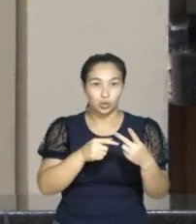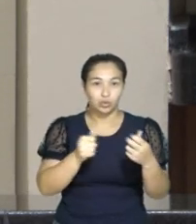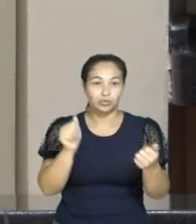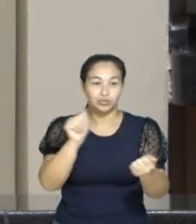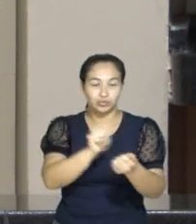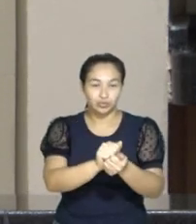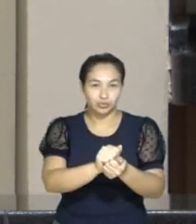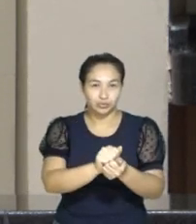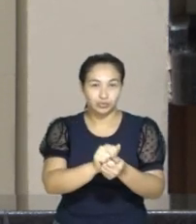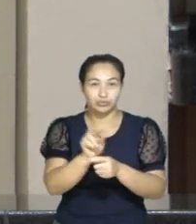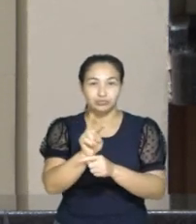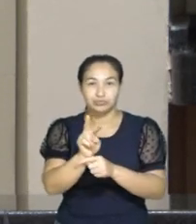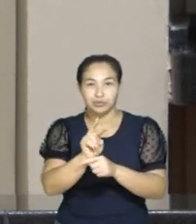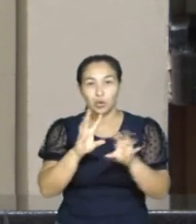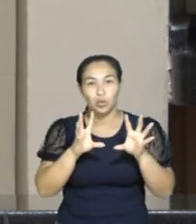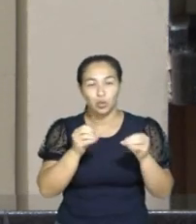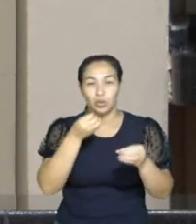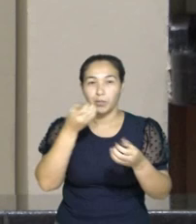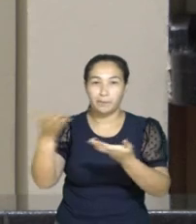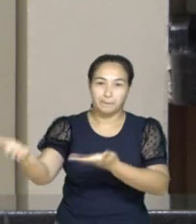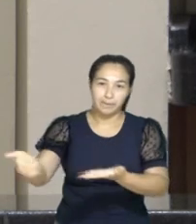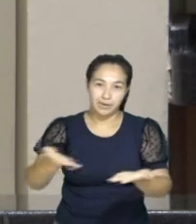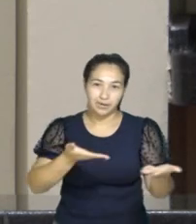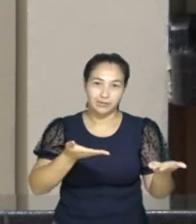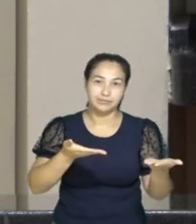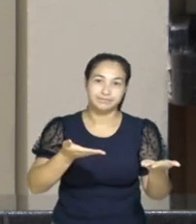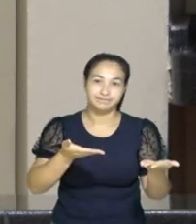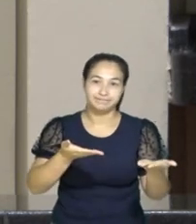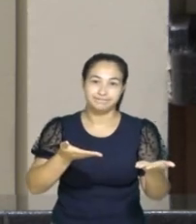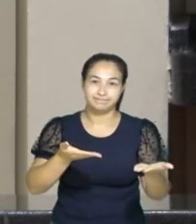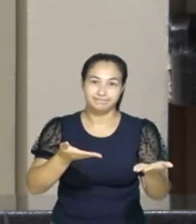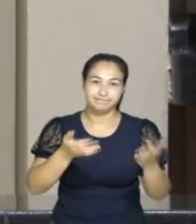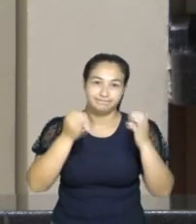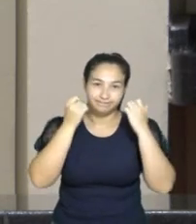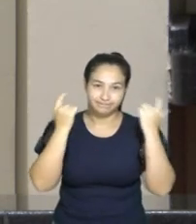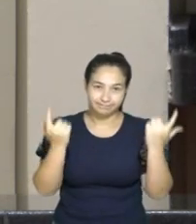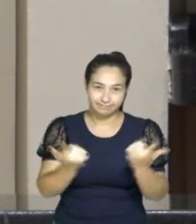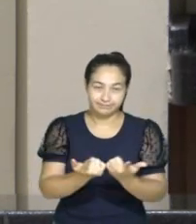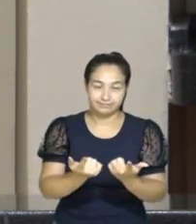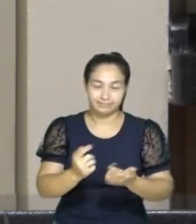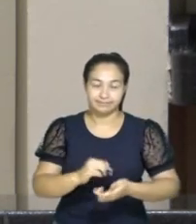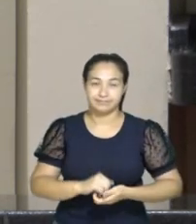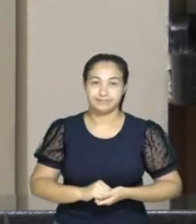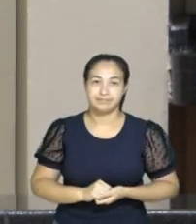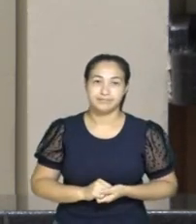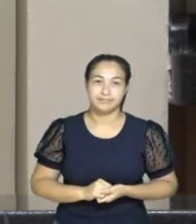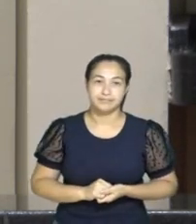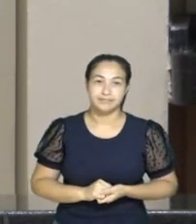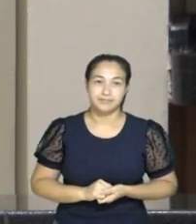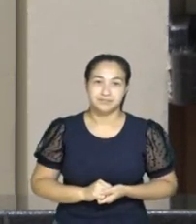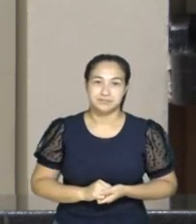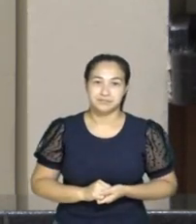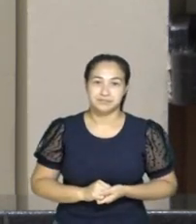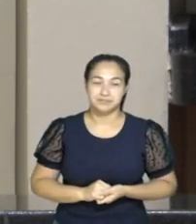sejam todos e todas bem-vindos bem-vindas sintam-se bem